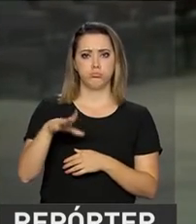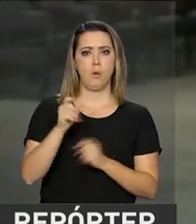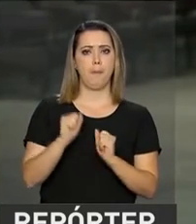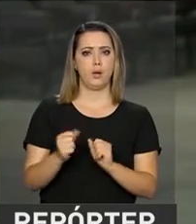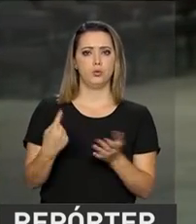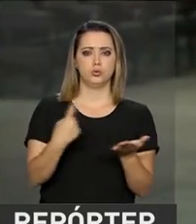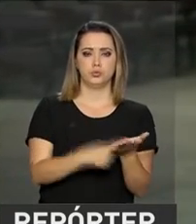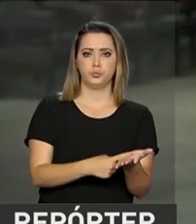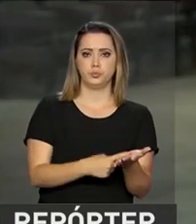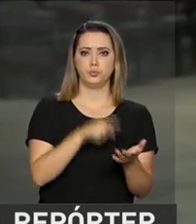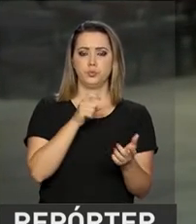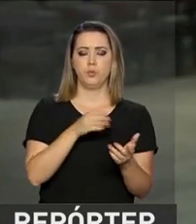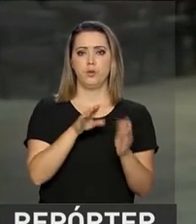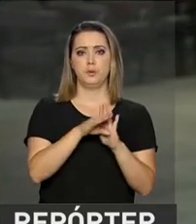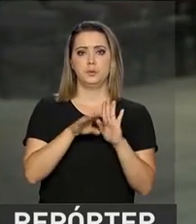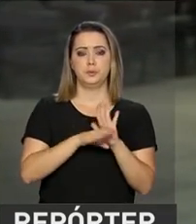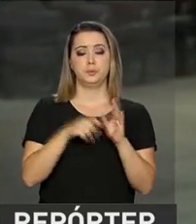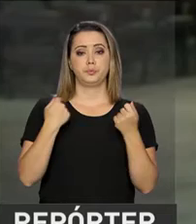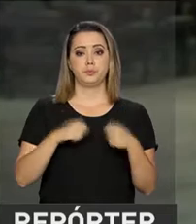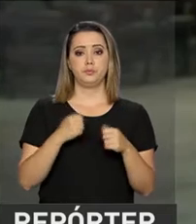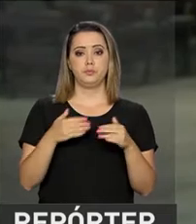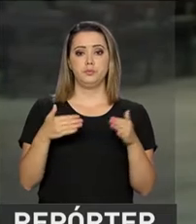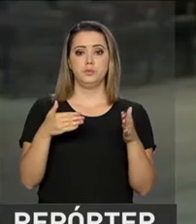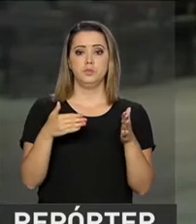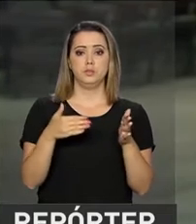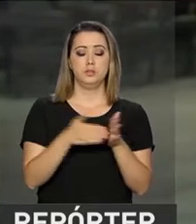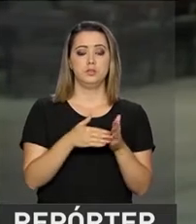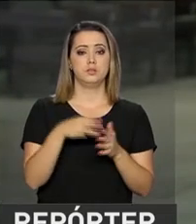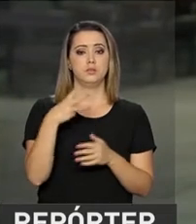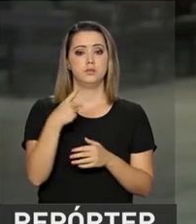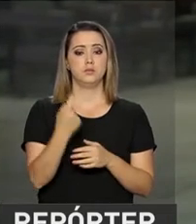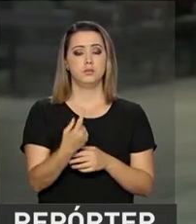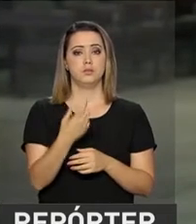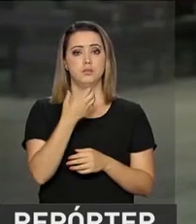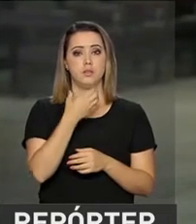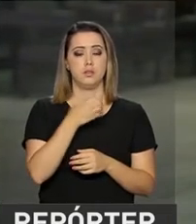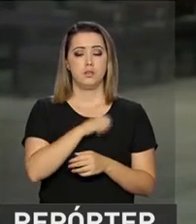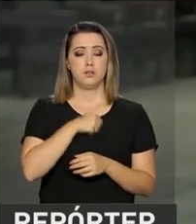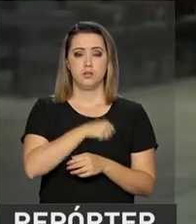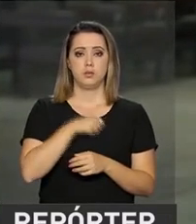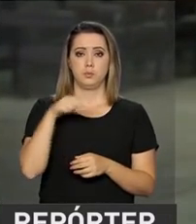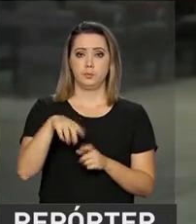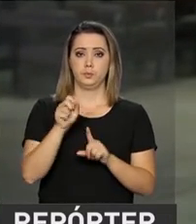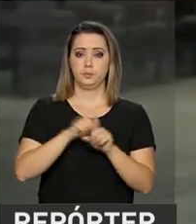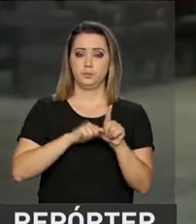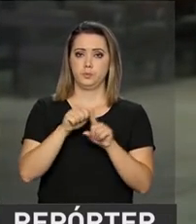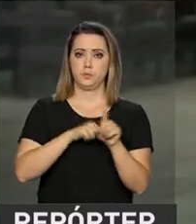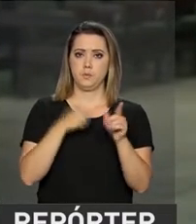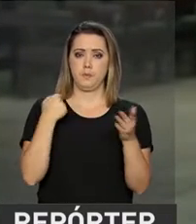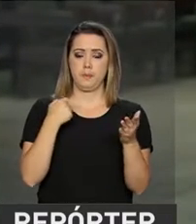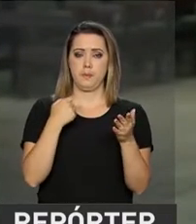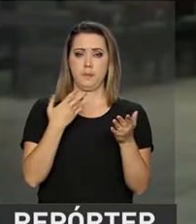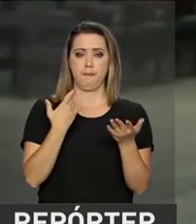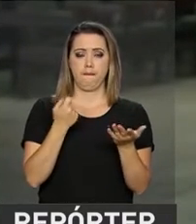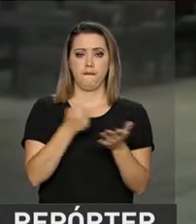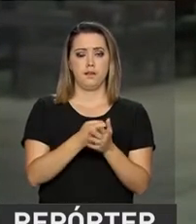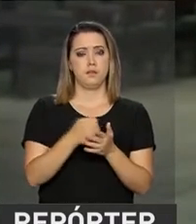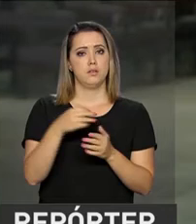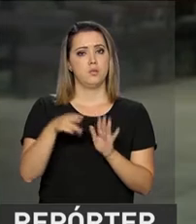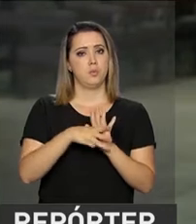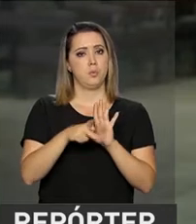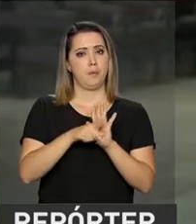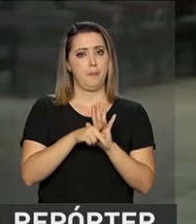e devem fazer isso até o dia 31 de agosto fim deste mês a prorrogação é da medida provisória